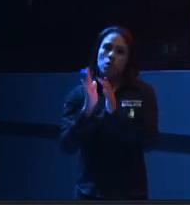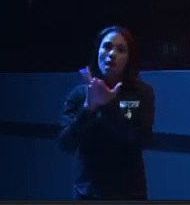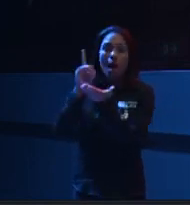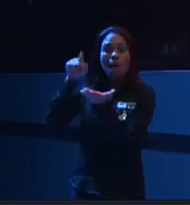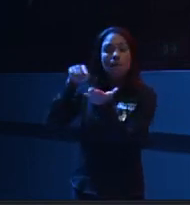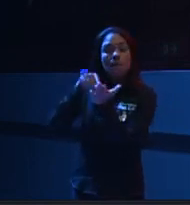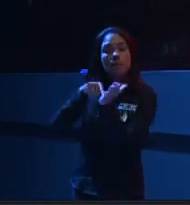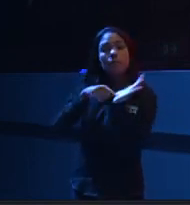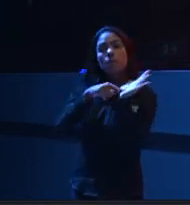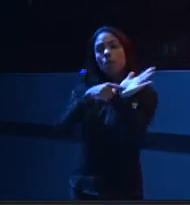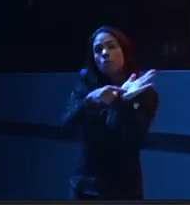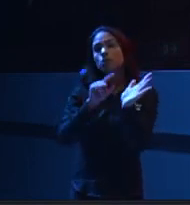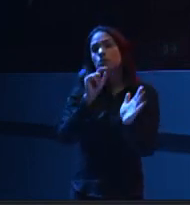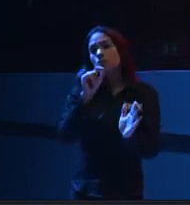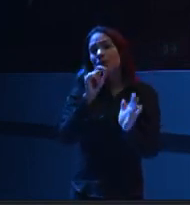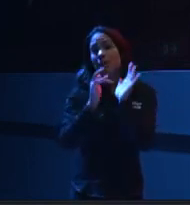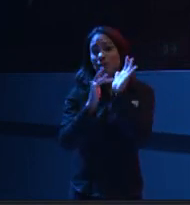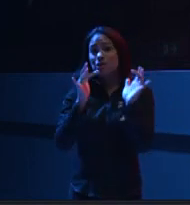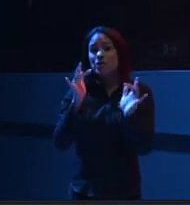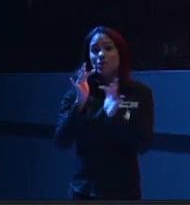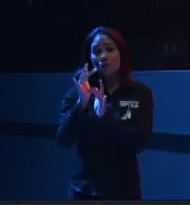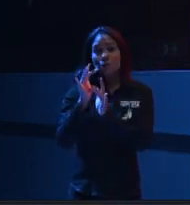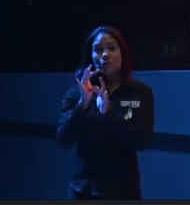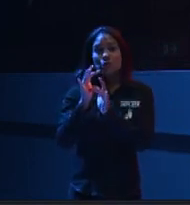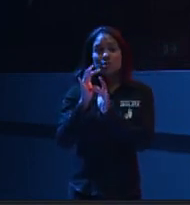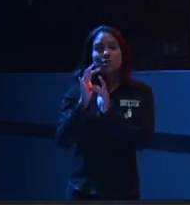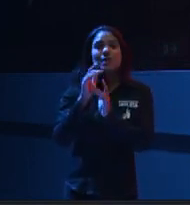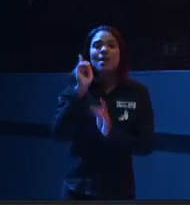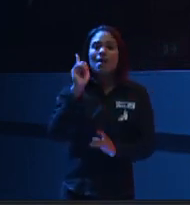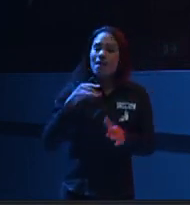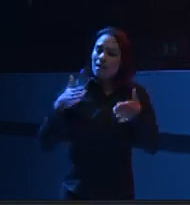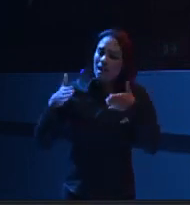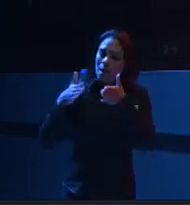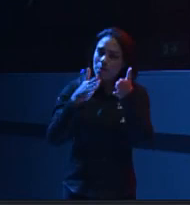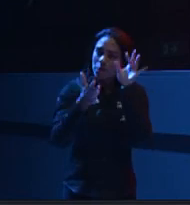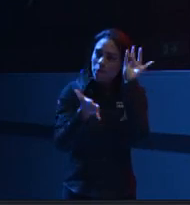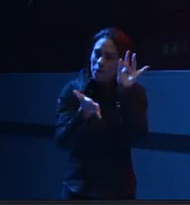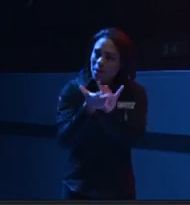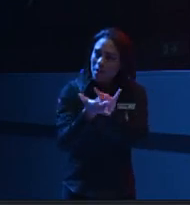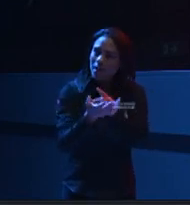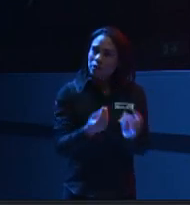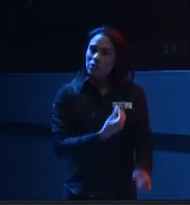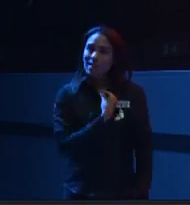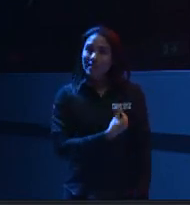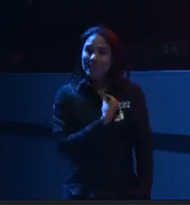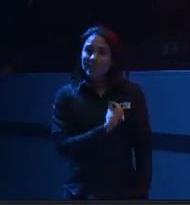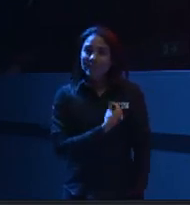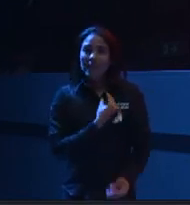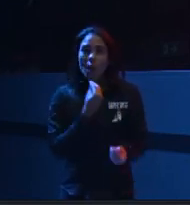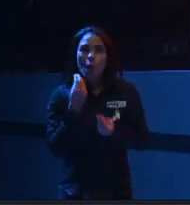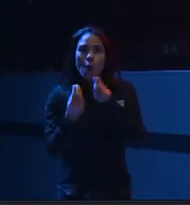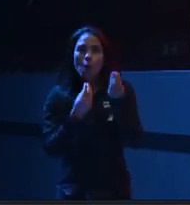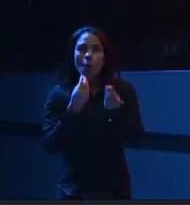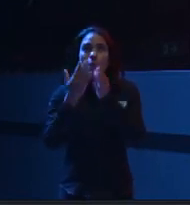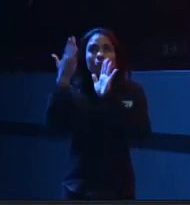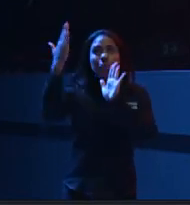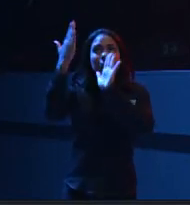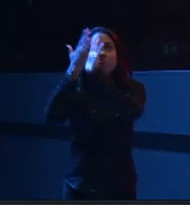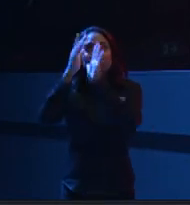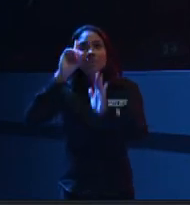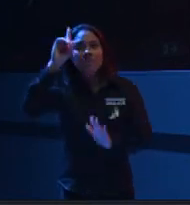EA vida que ninguém chega para Deus se não for para o Jesus Ele é o único a mim